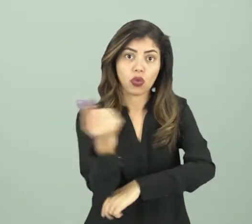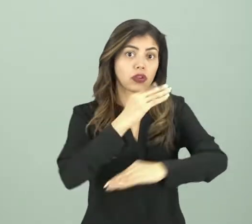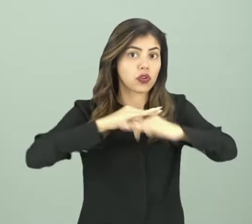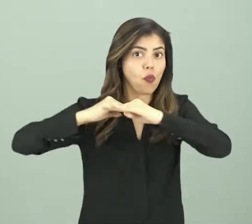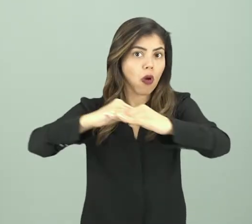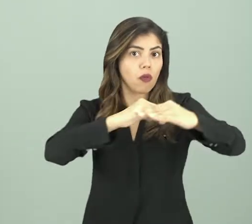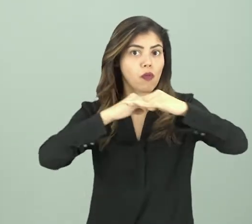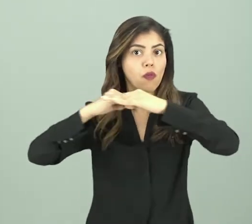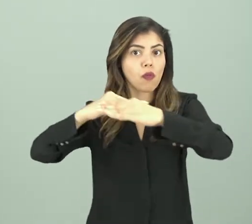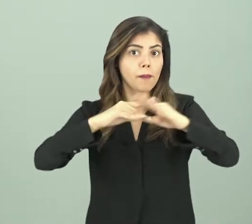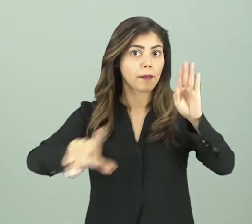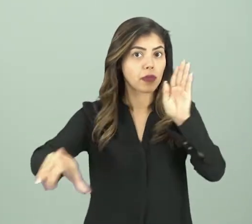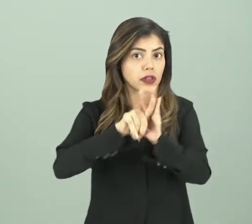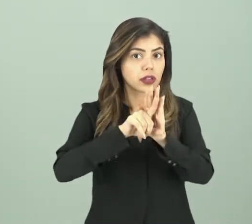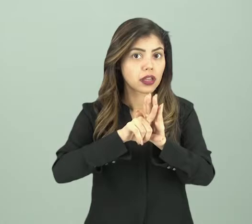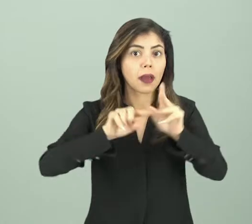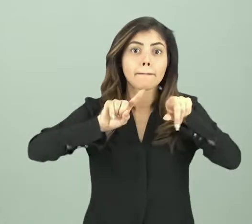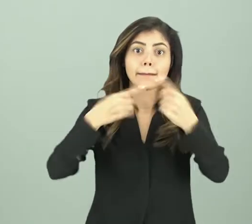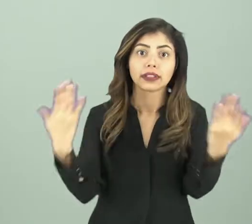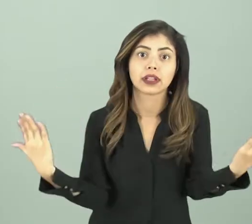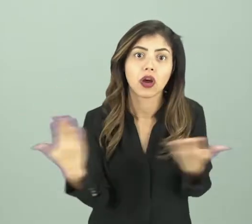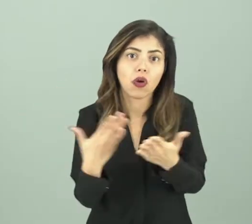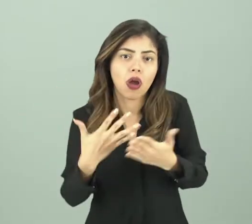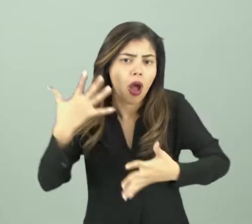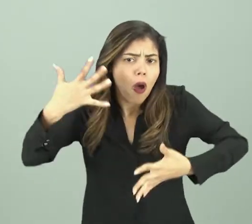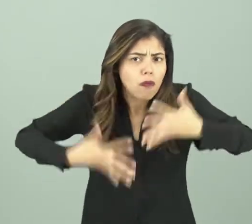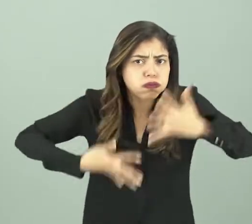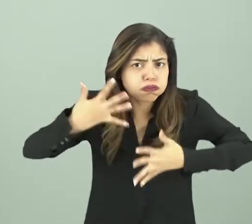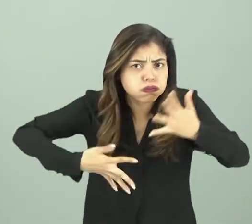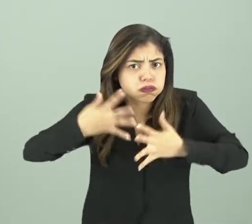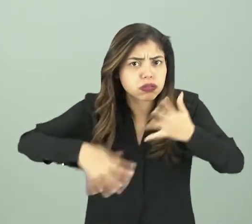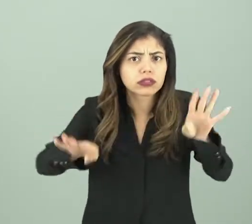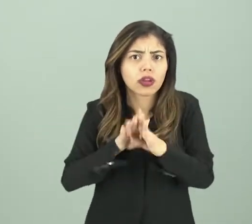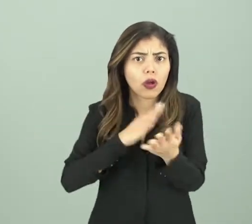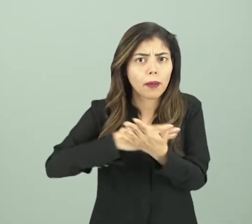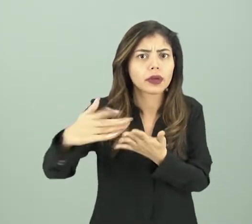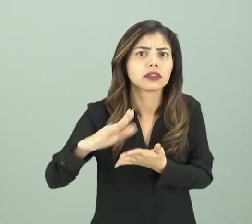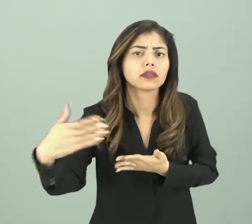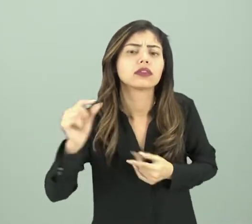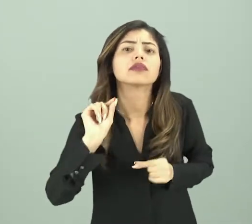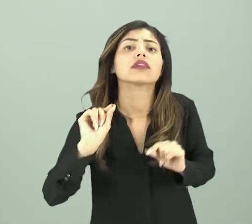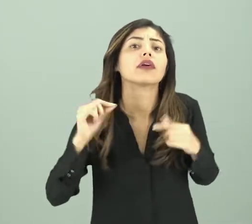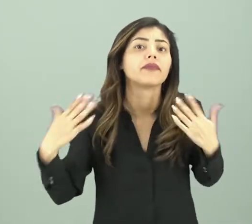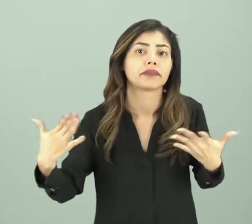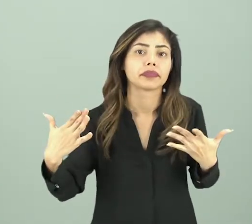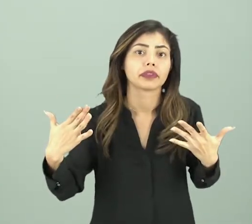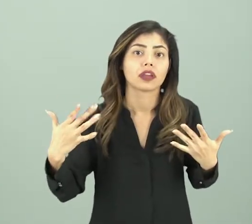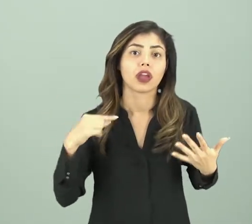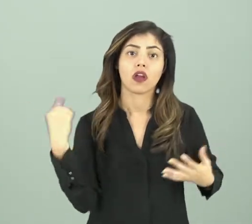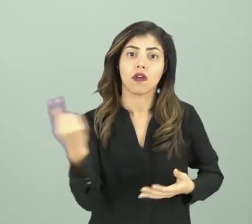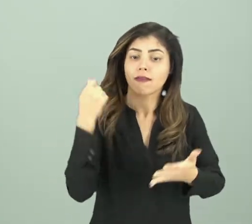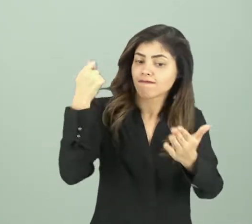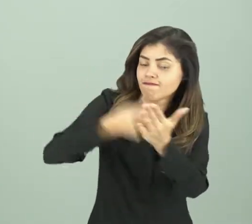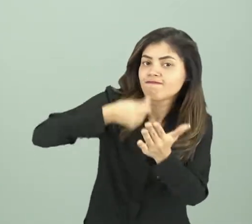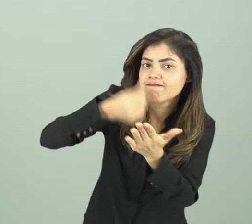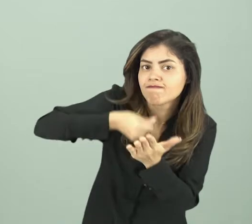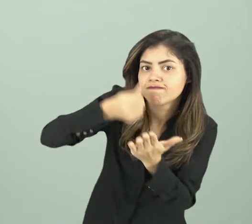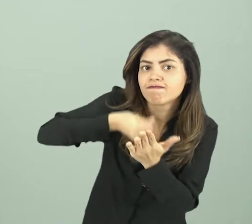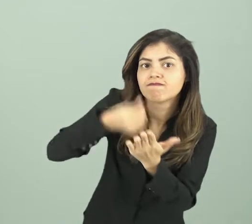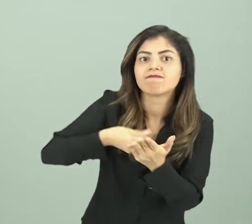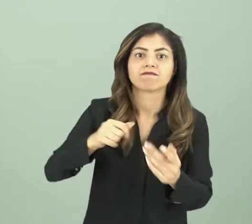aceitamos isso de bom grado. Agora, os conflitos eles começam quando é hora da gente aplicar